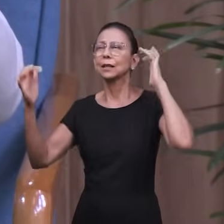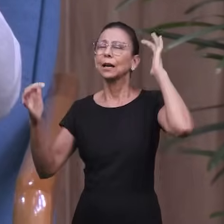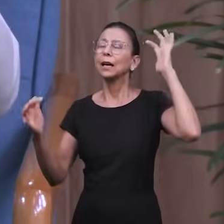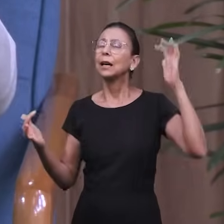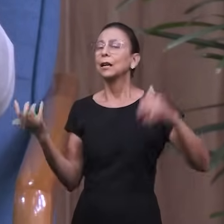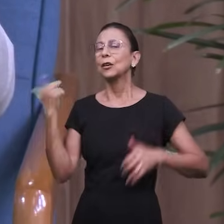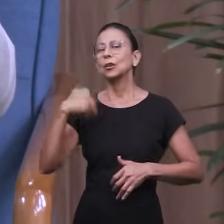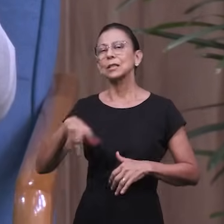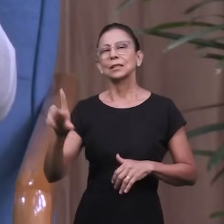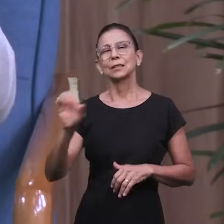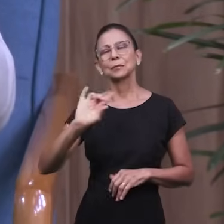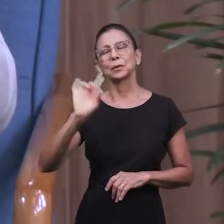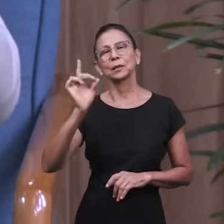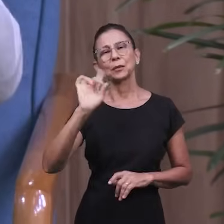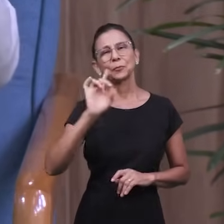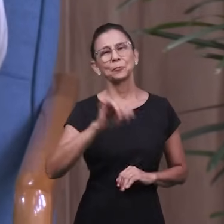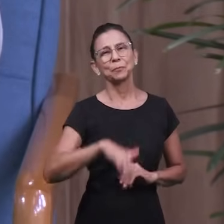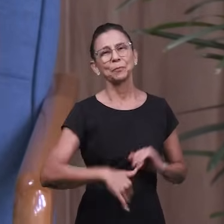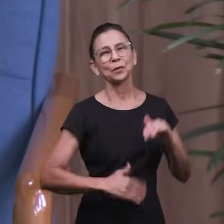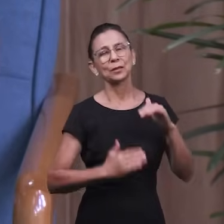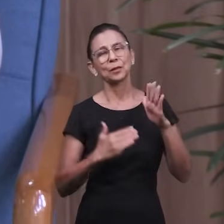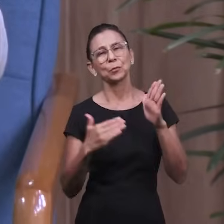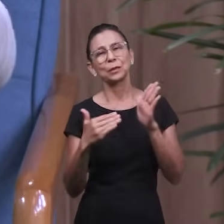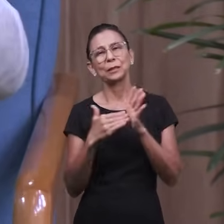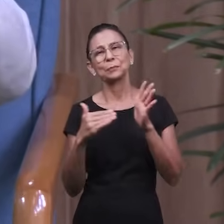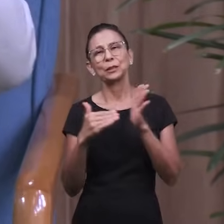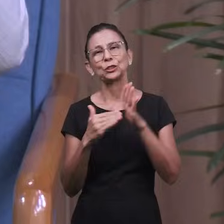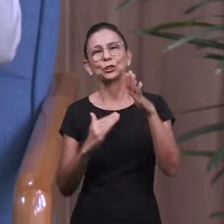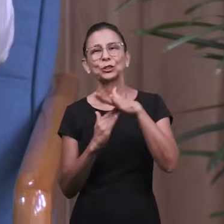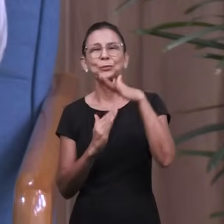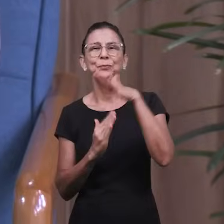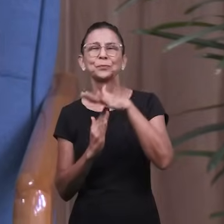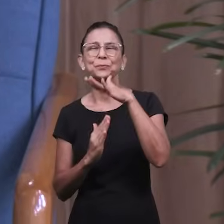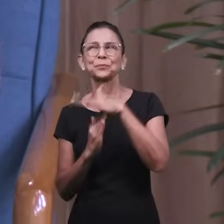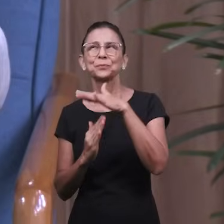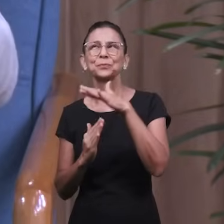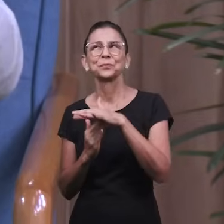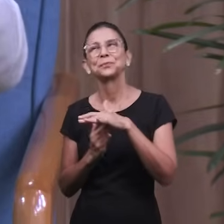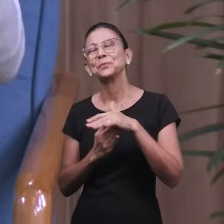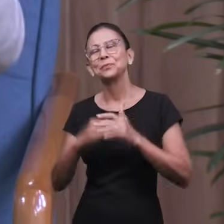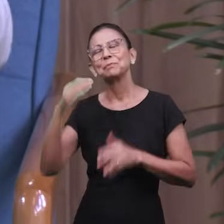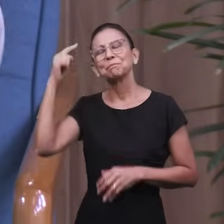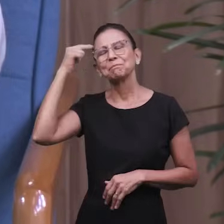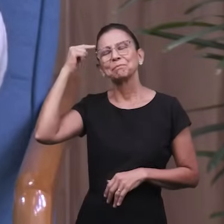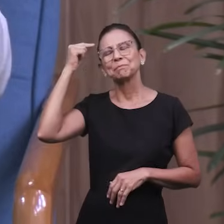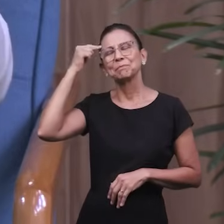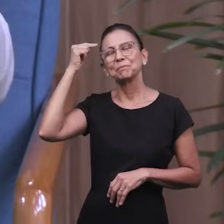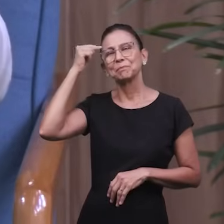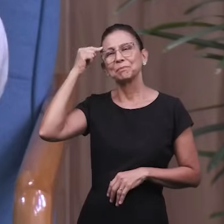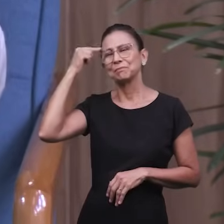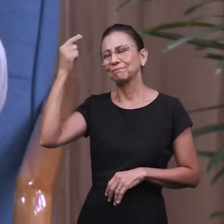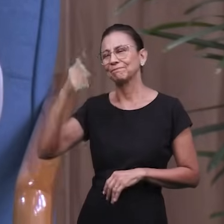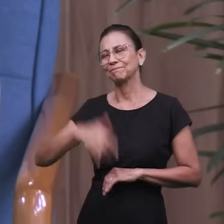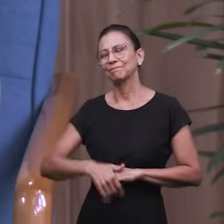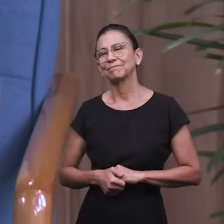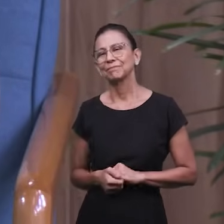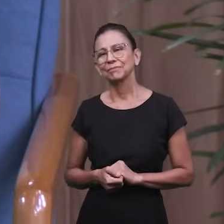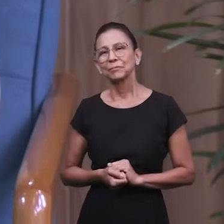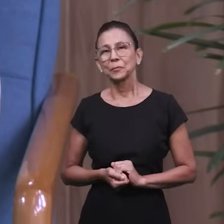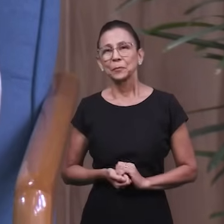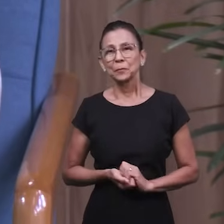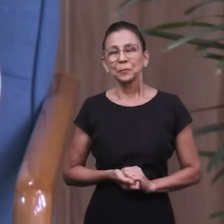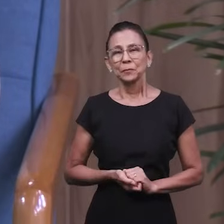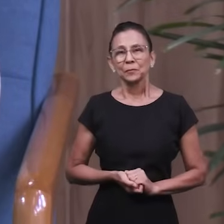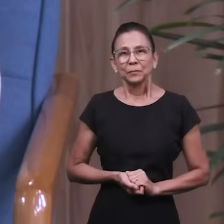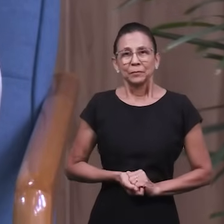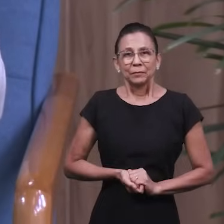limitado conhecimento daquilo que é bom não chega nem perto, se juntarmos todos nós, do que é a eternidade de